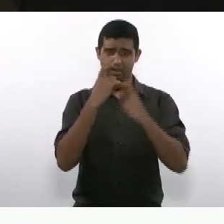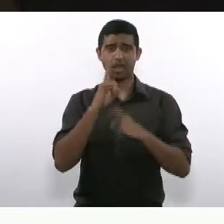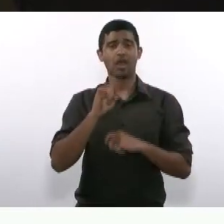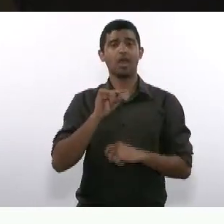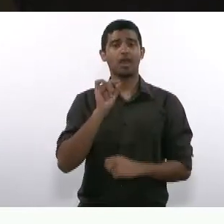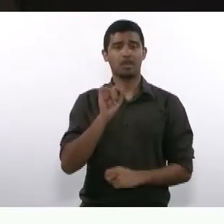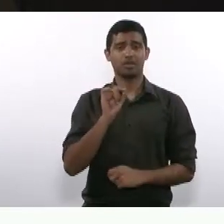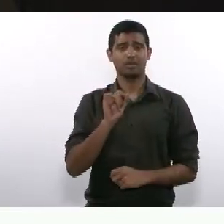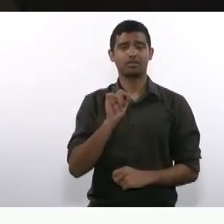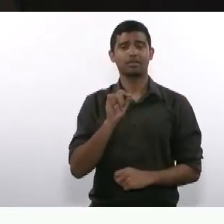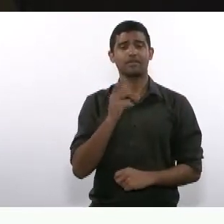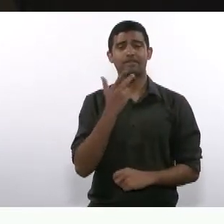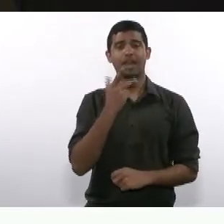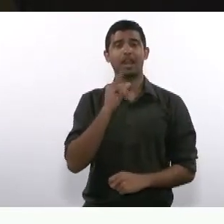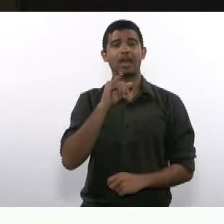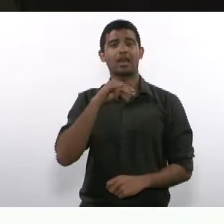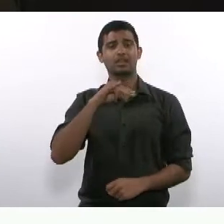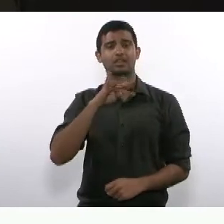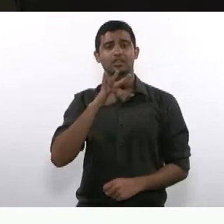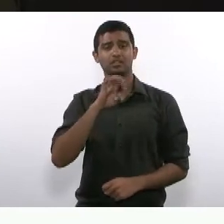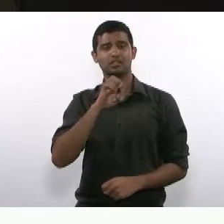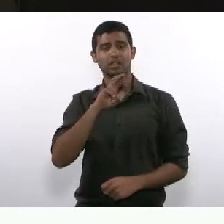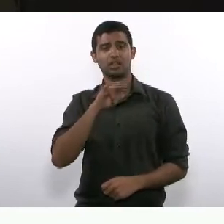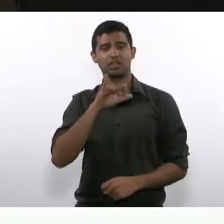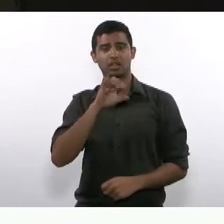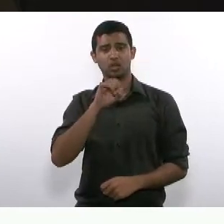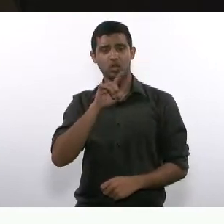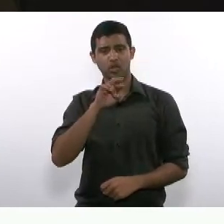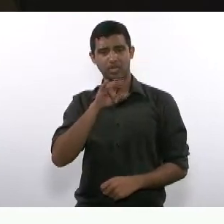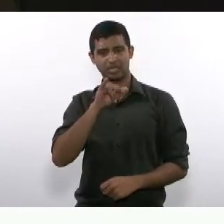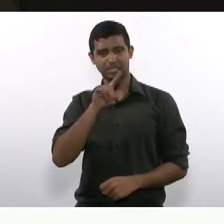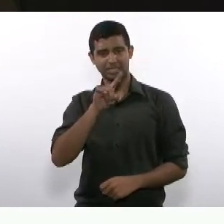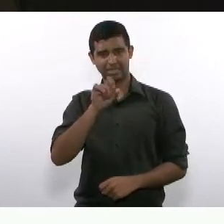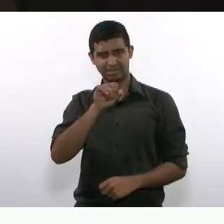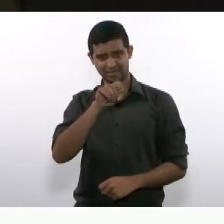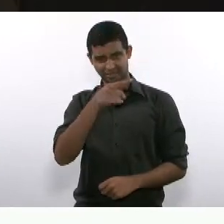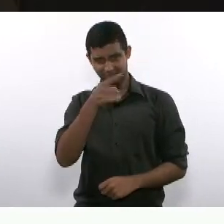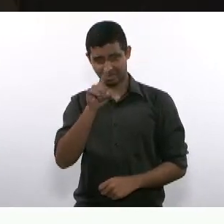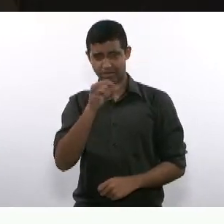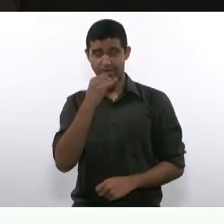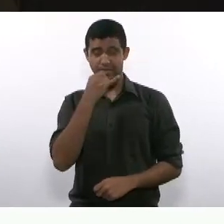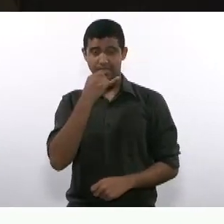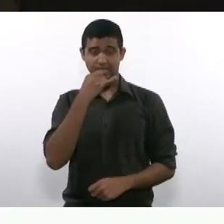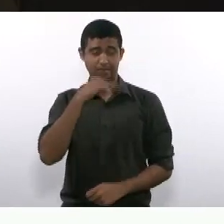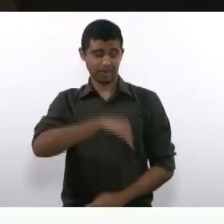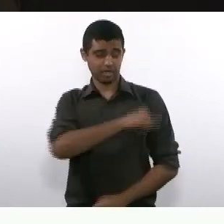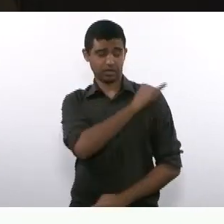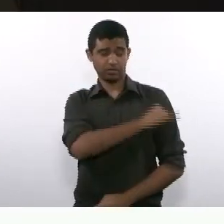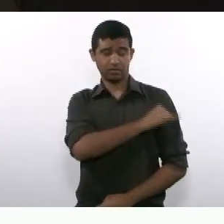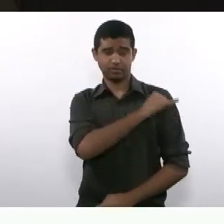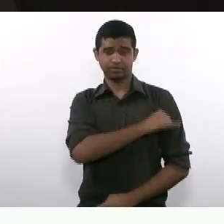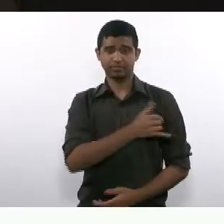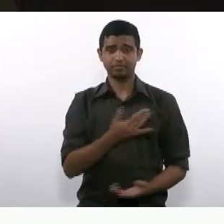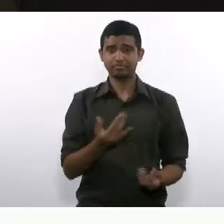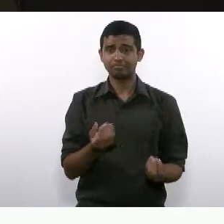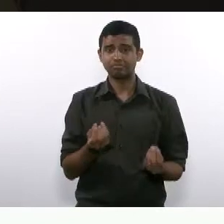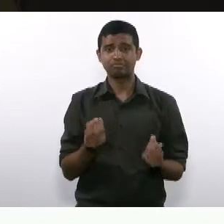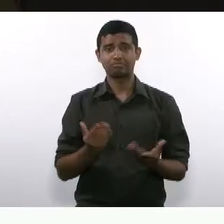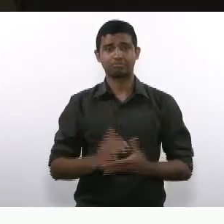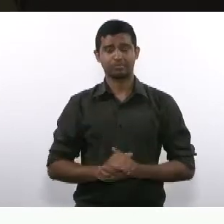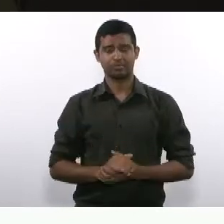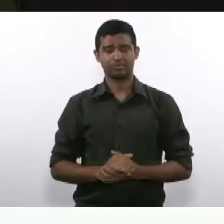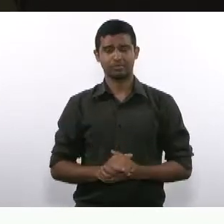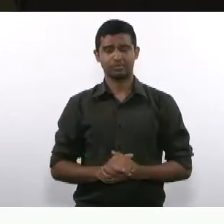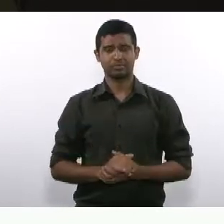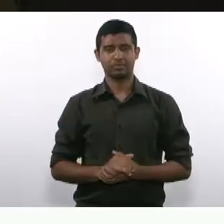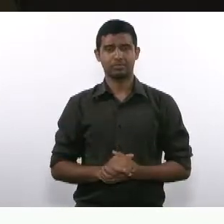da interiorização. Quer dizer, o estado do Rio de Janeiro, por exemplo, ele possui uma